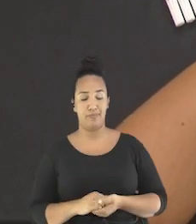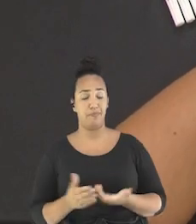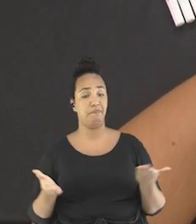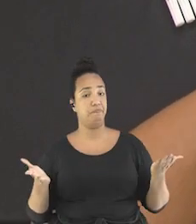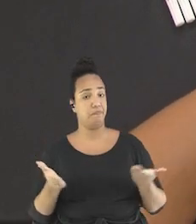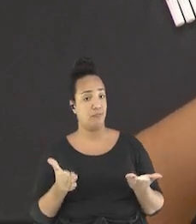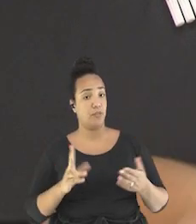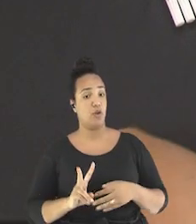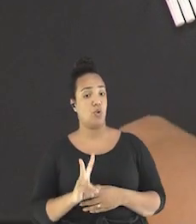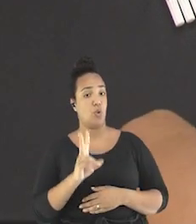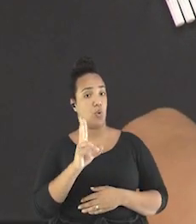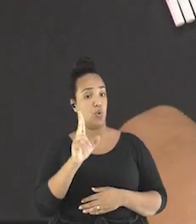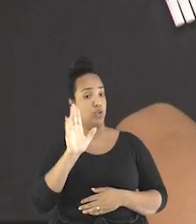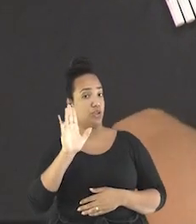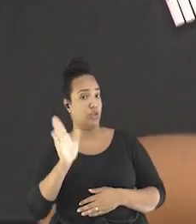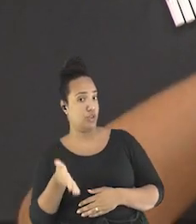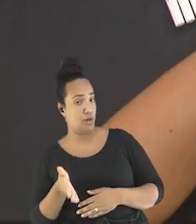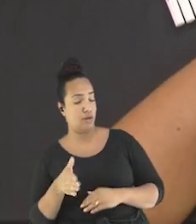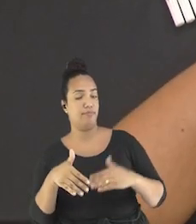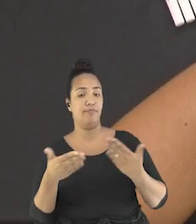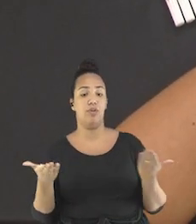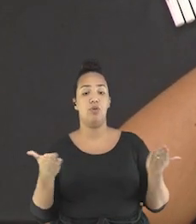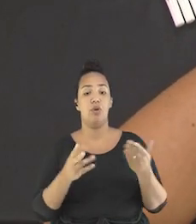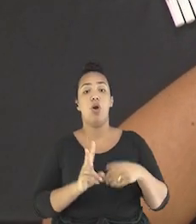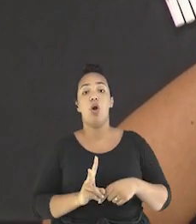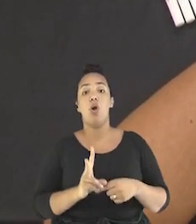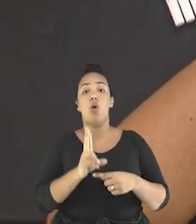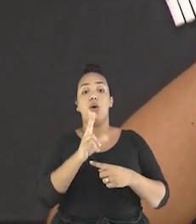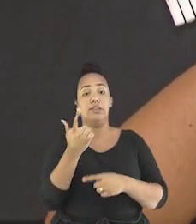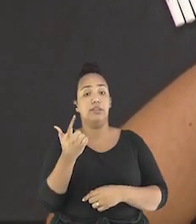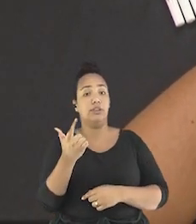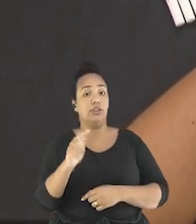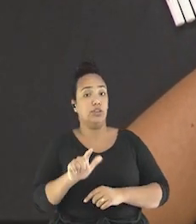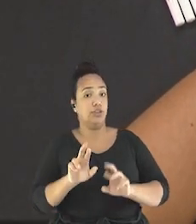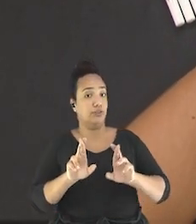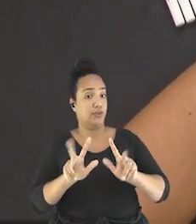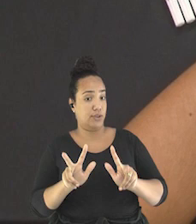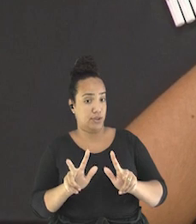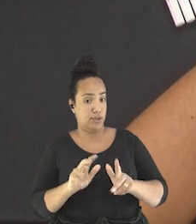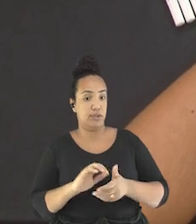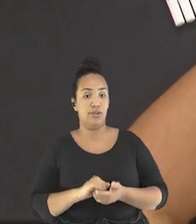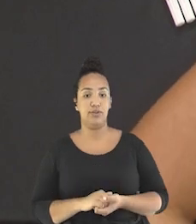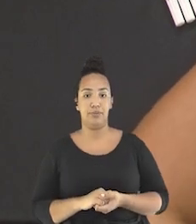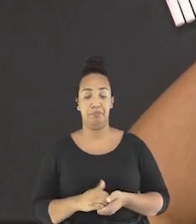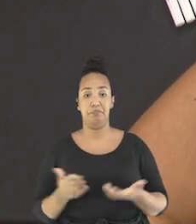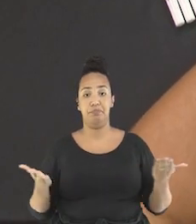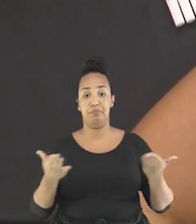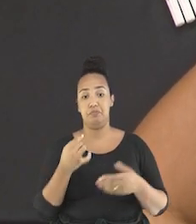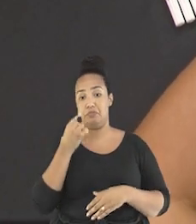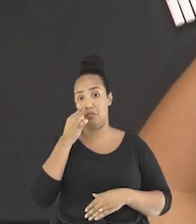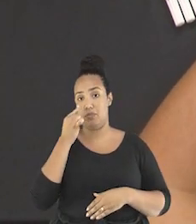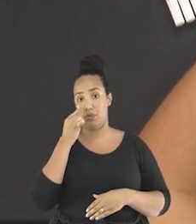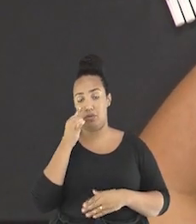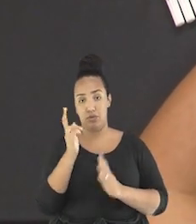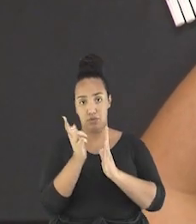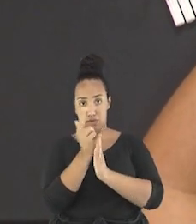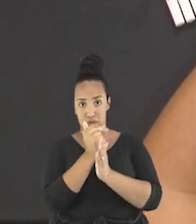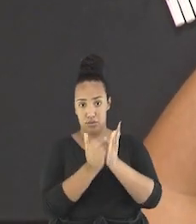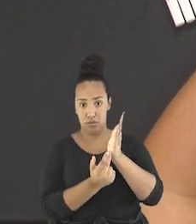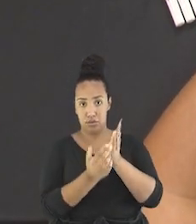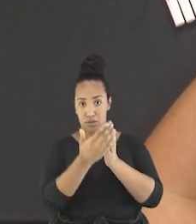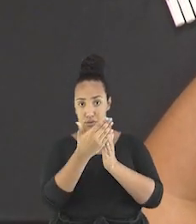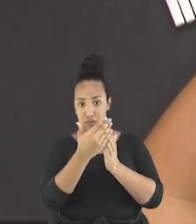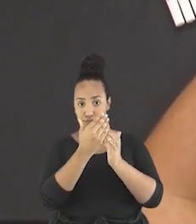Agora que nós já recortamos, vamos fazer um outro tipo de recorte. Agora, com o desenho, nós vamos dobrar ele